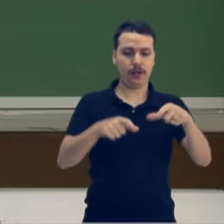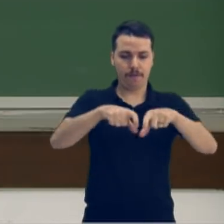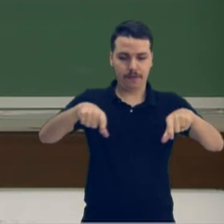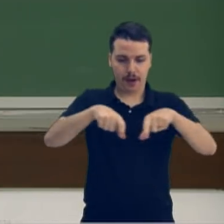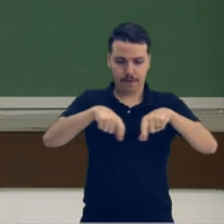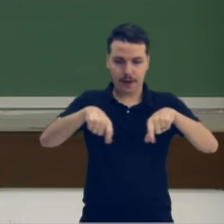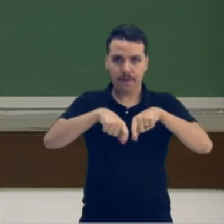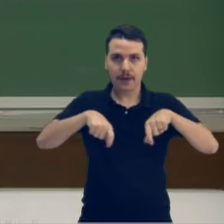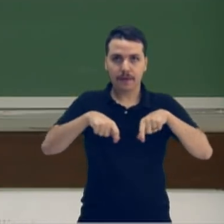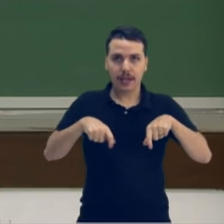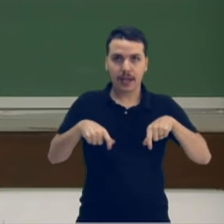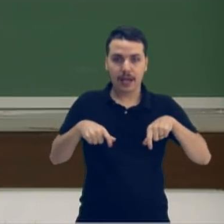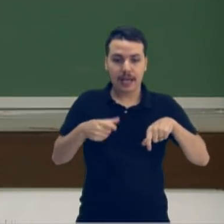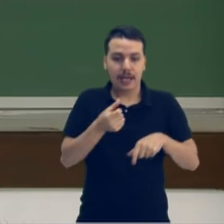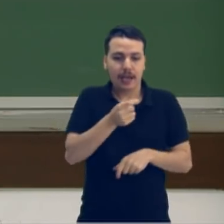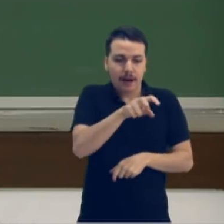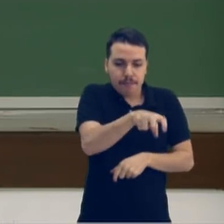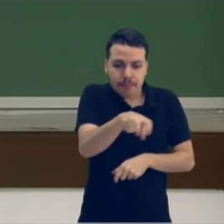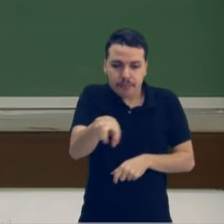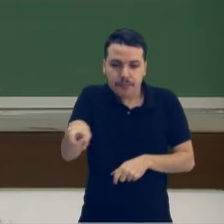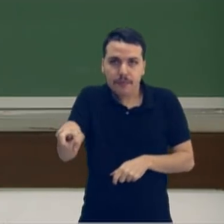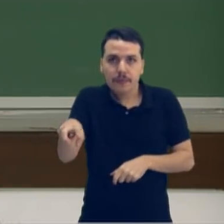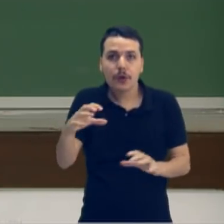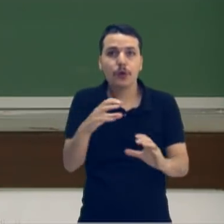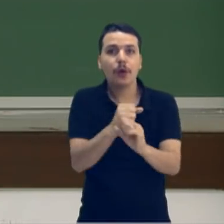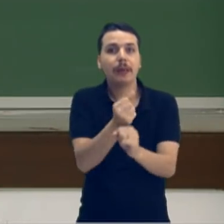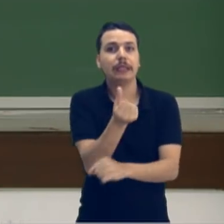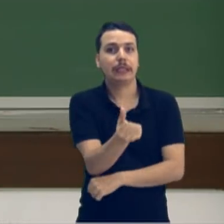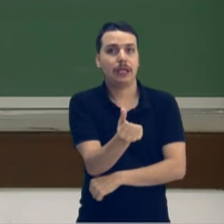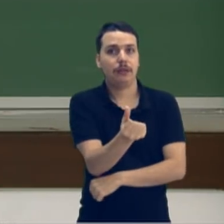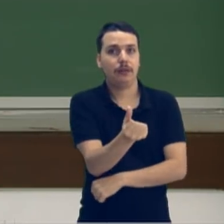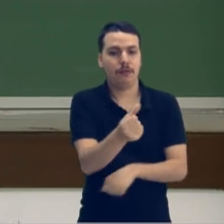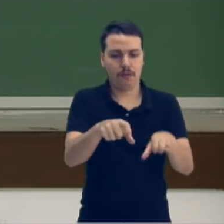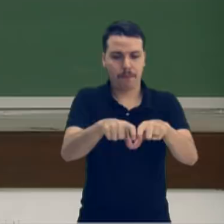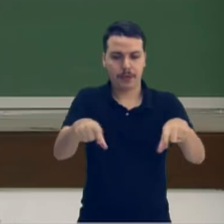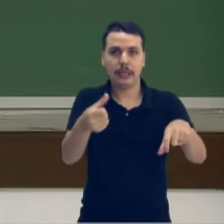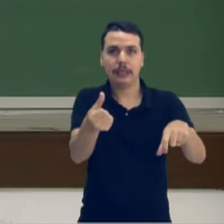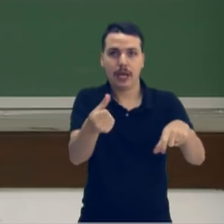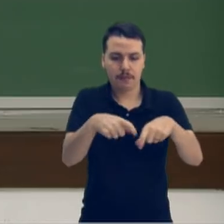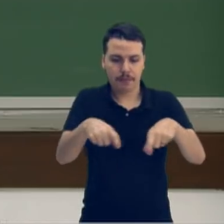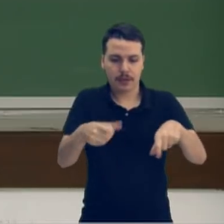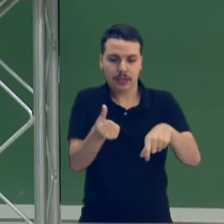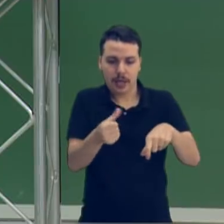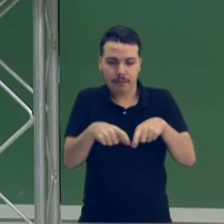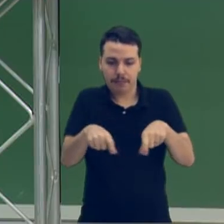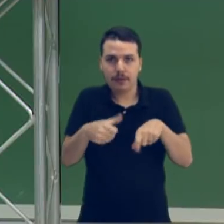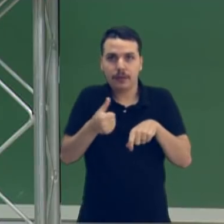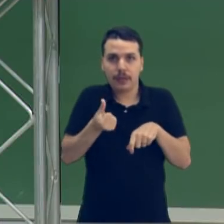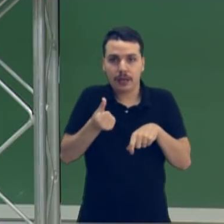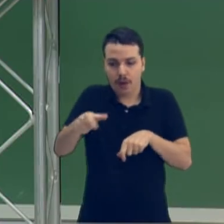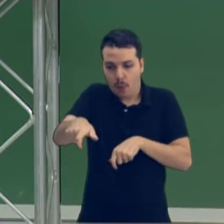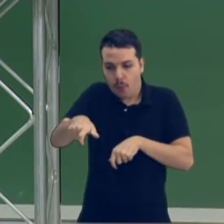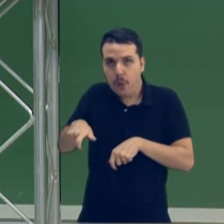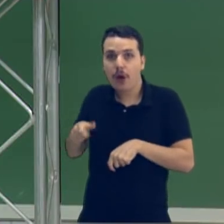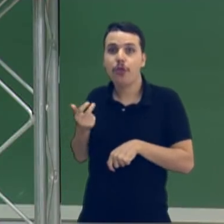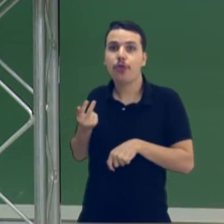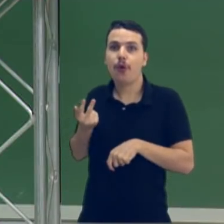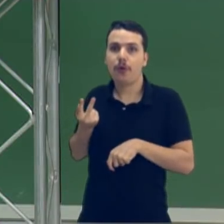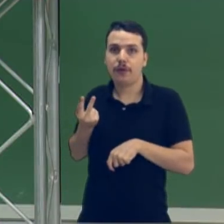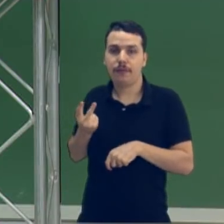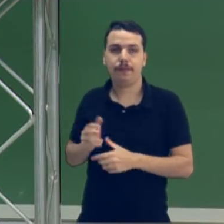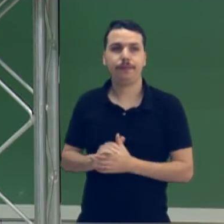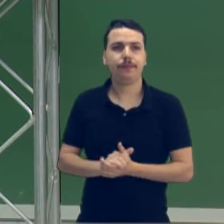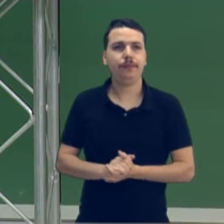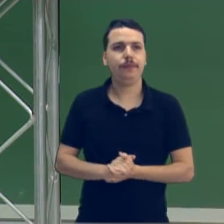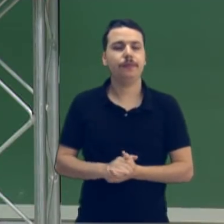cada fileira. Aqui também ele não colocou aonde a posição de tela, tá? Possui 2 lugares para cada cadeirante. E